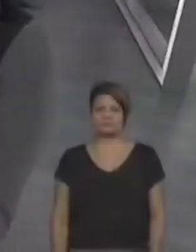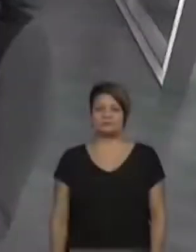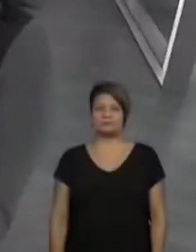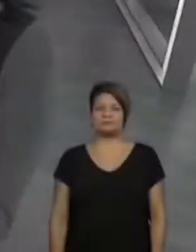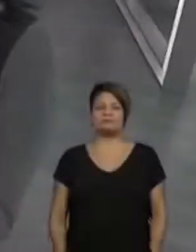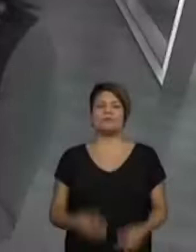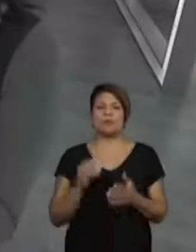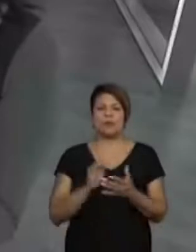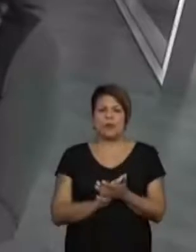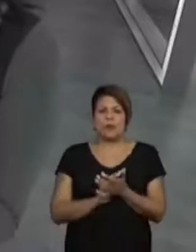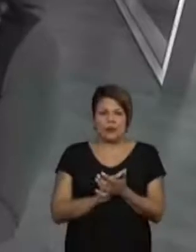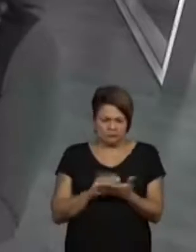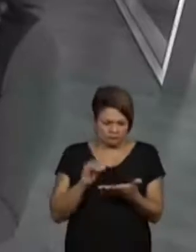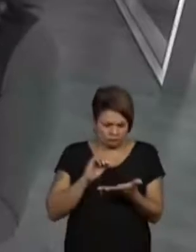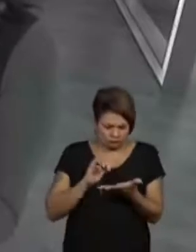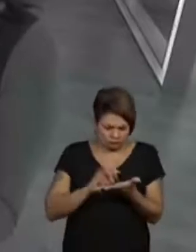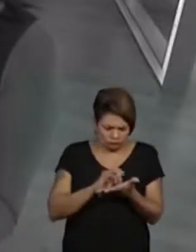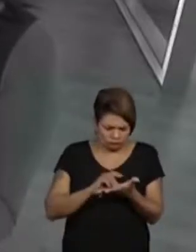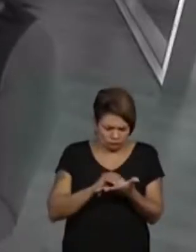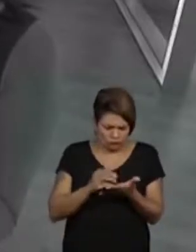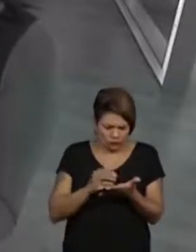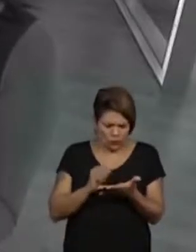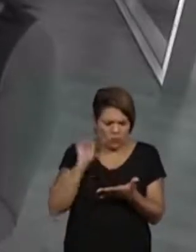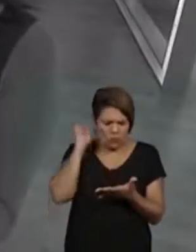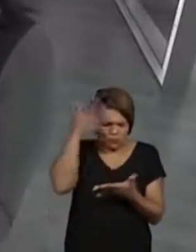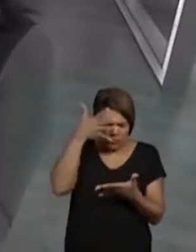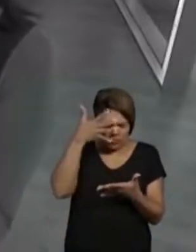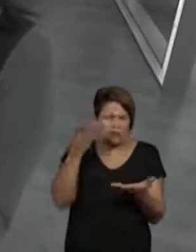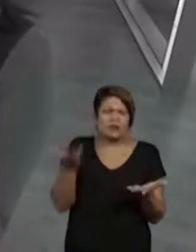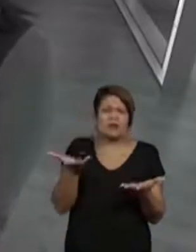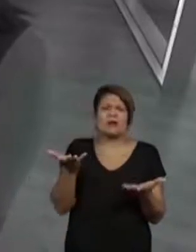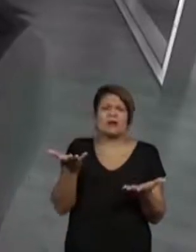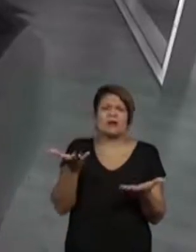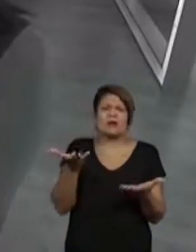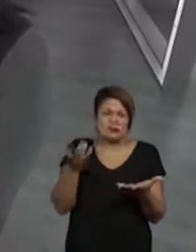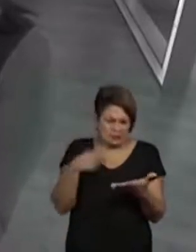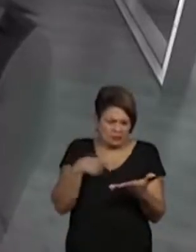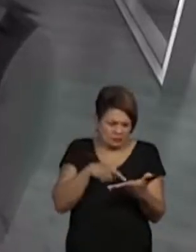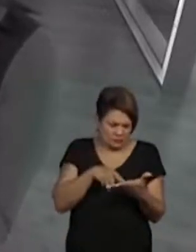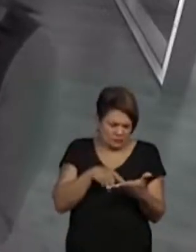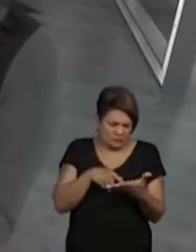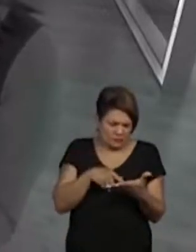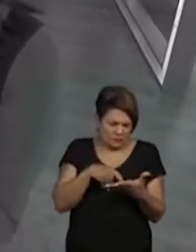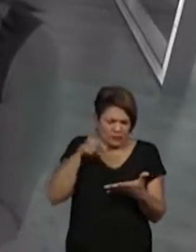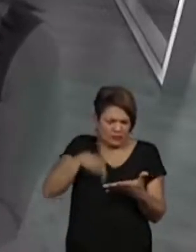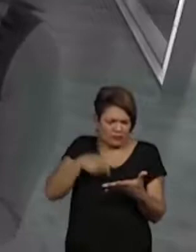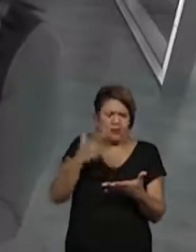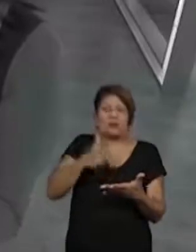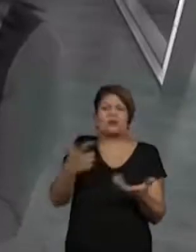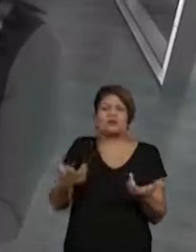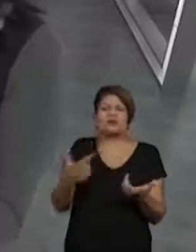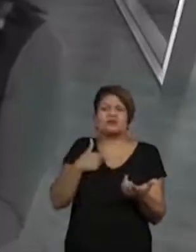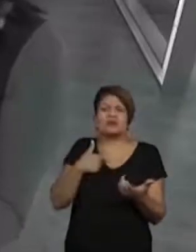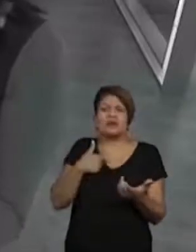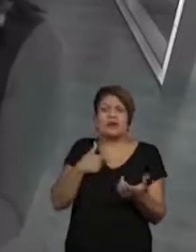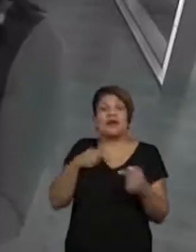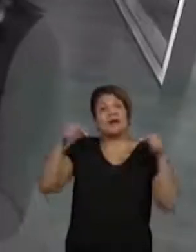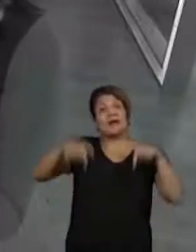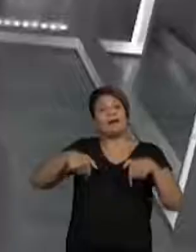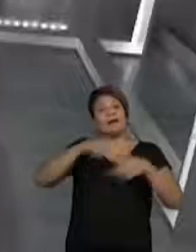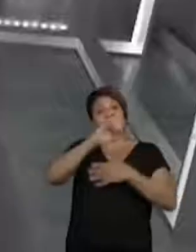Bruno cadê você é o filme do